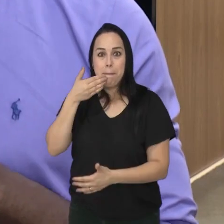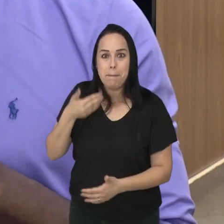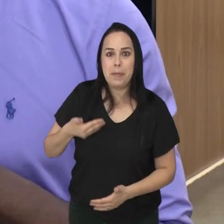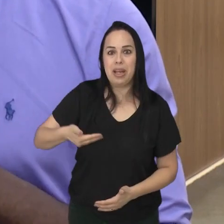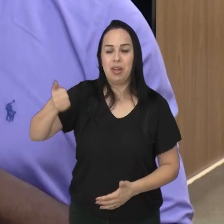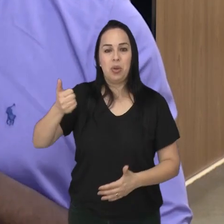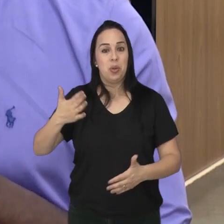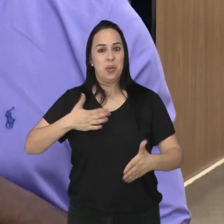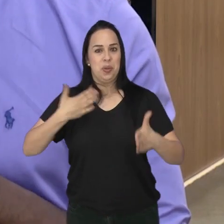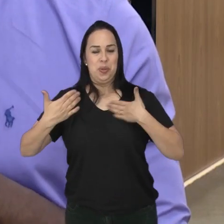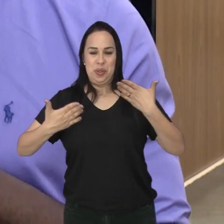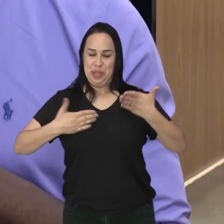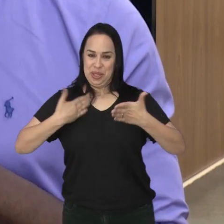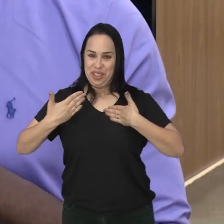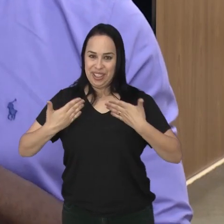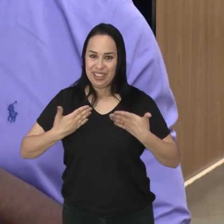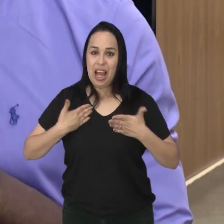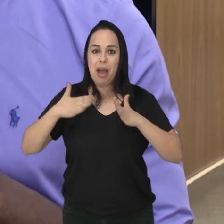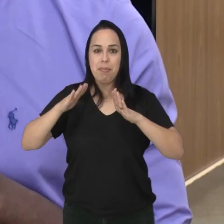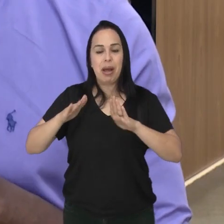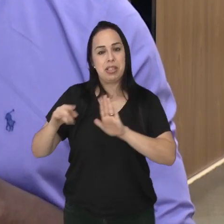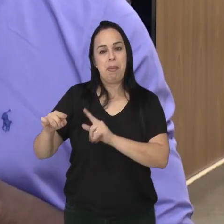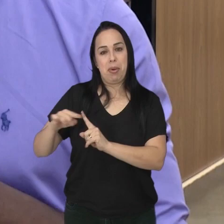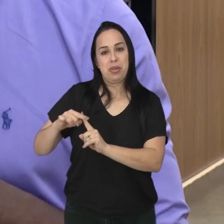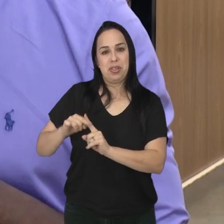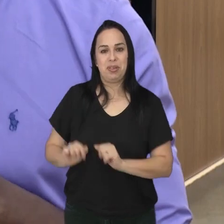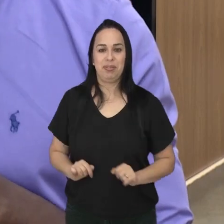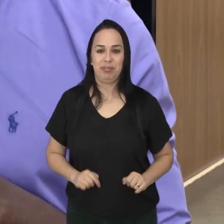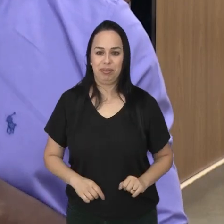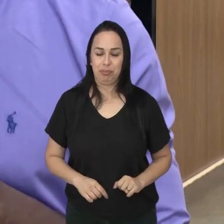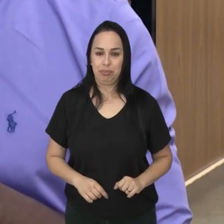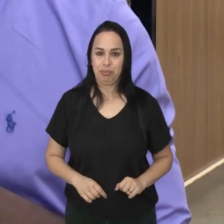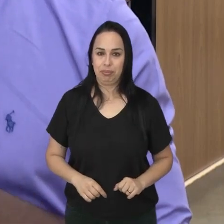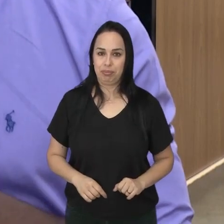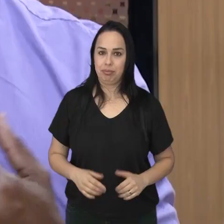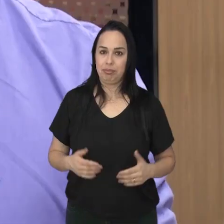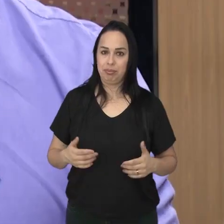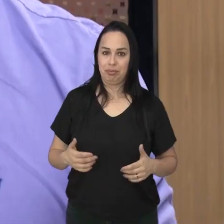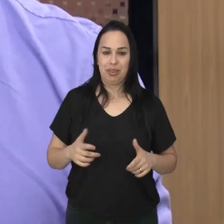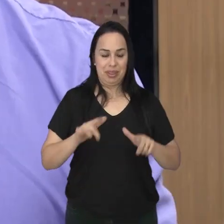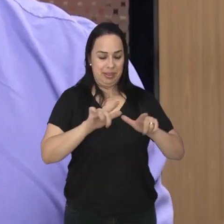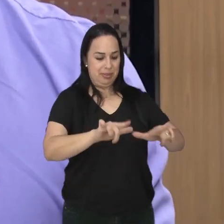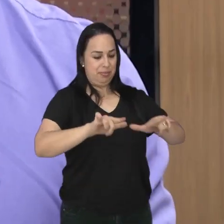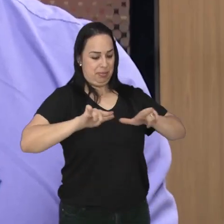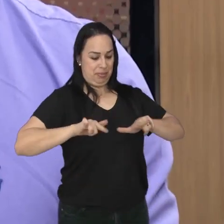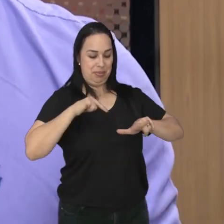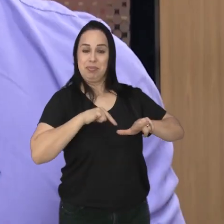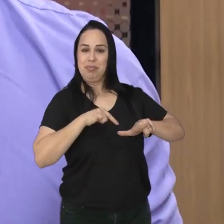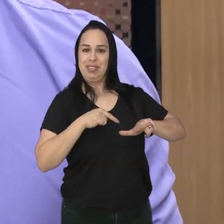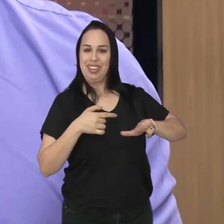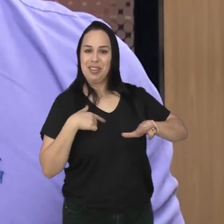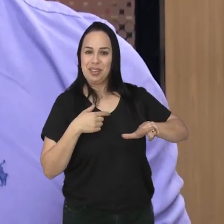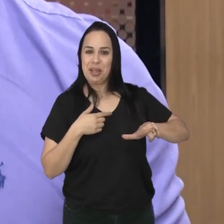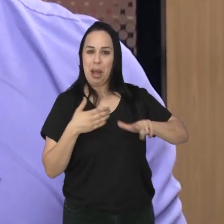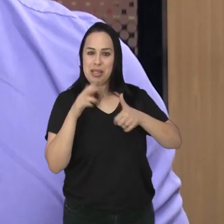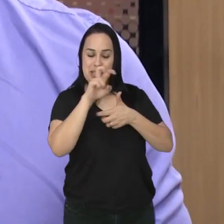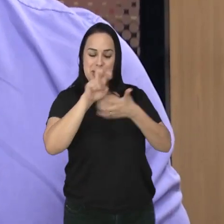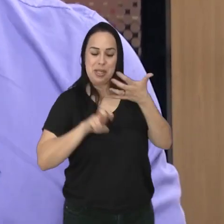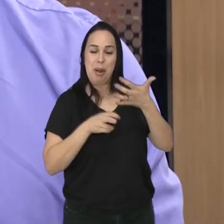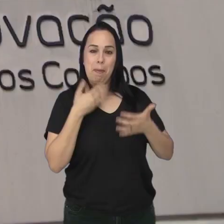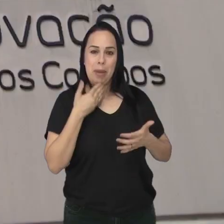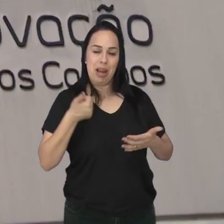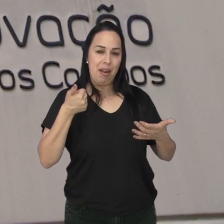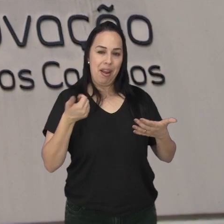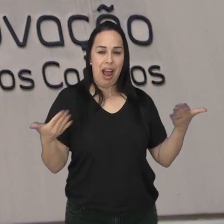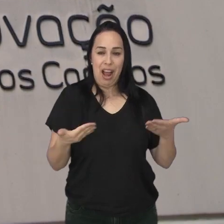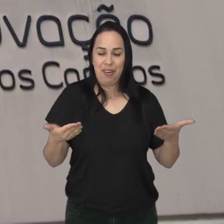foi, sem dúvida, uma surpresa para a gente, mas um resultado muito positivo. Com o título agora, ele diz que o desafio